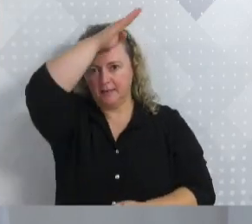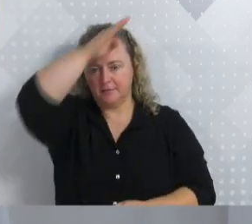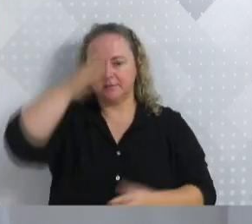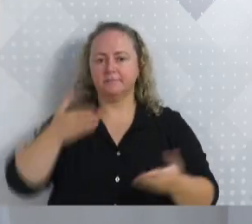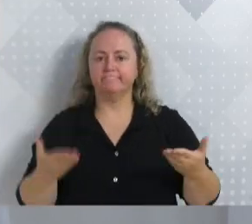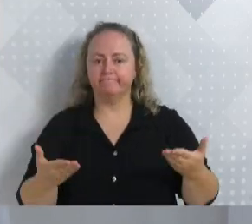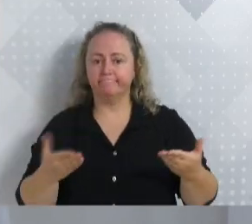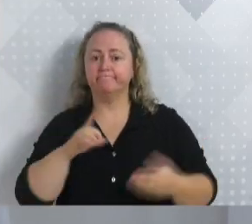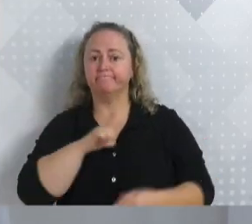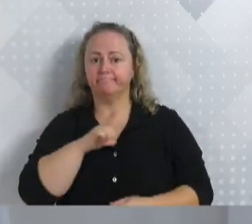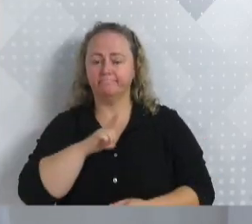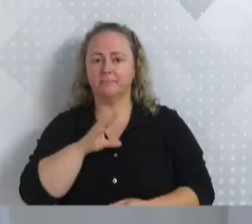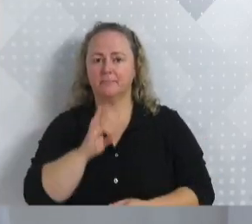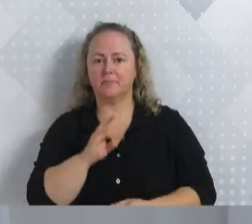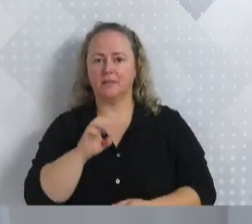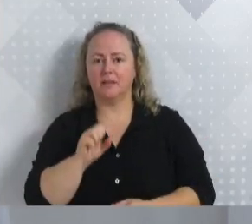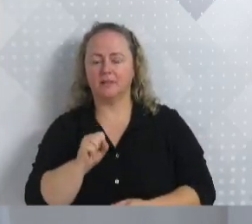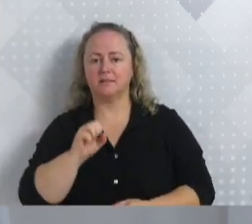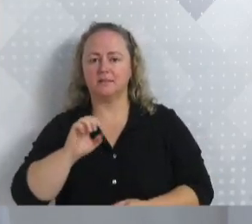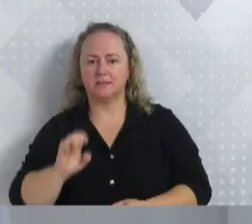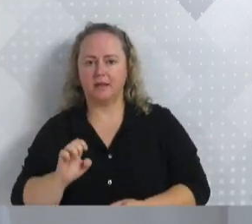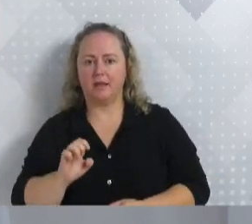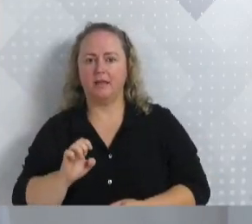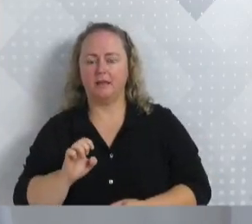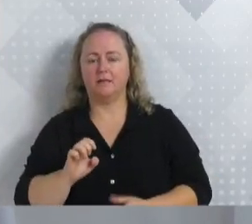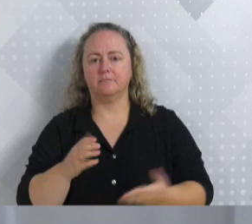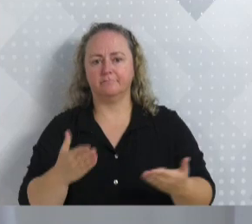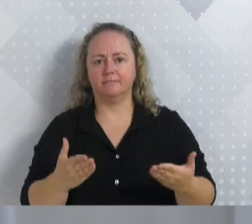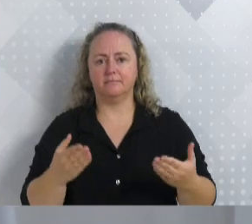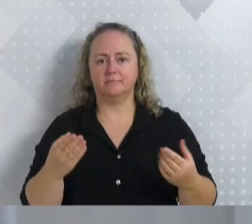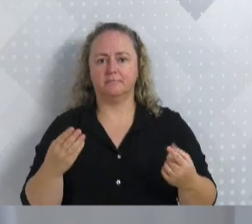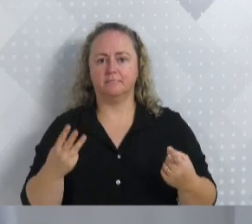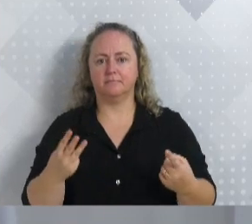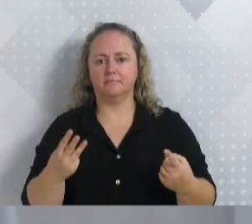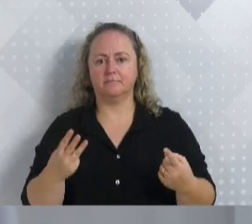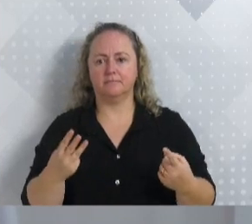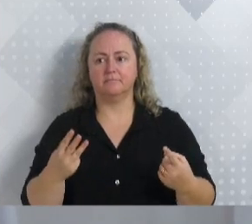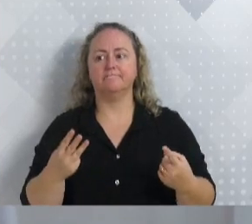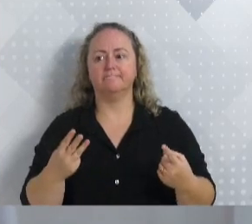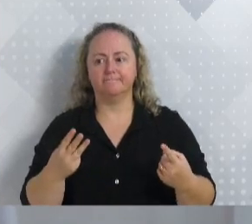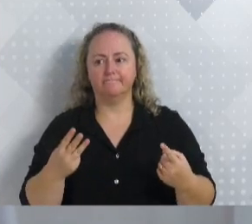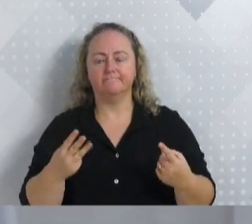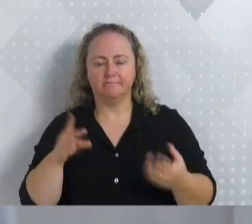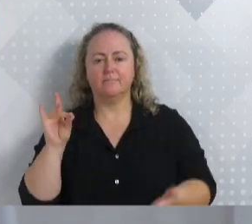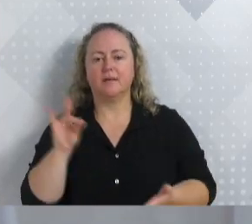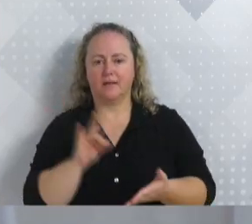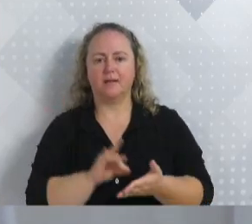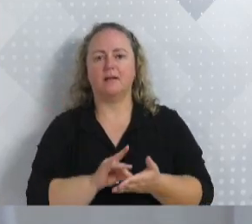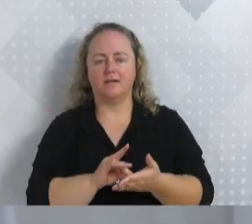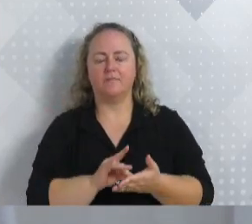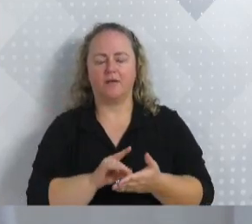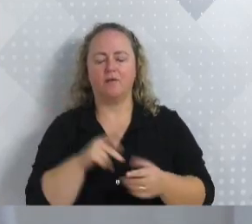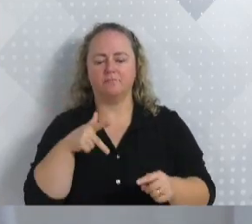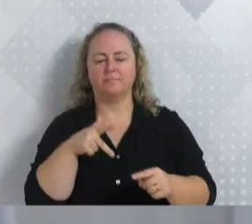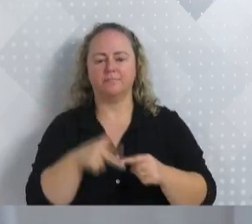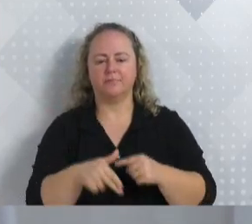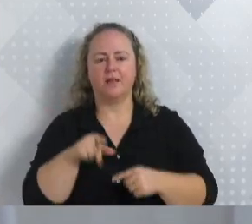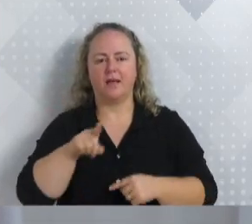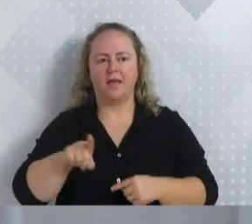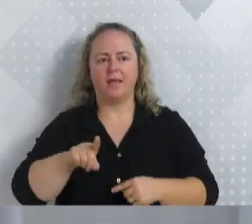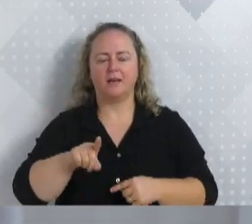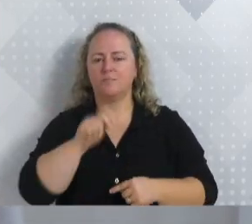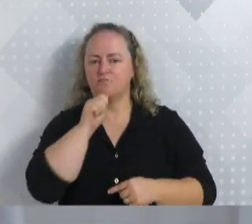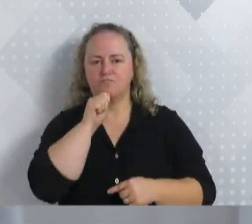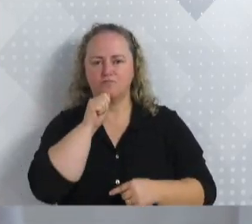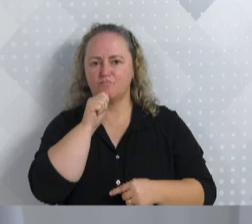TSE, acho que foi suspenso no dia de hoje, está 3-1, nitidamente vão caçar os direitos eleitorais dele. E eu não posso me